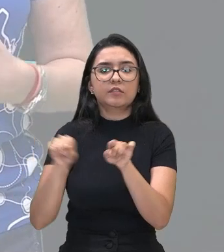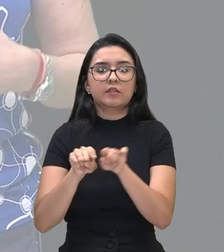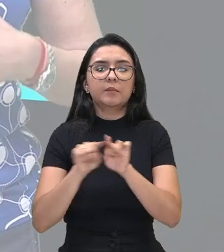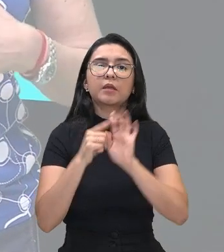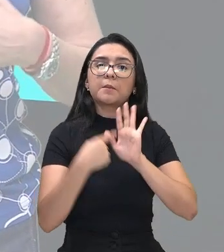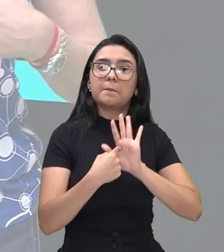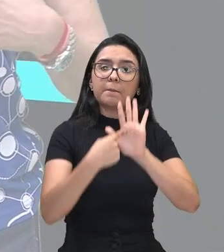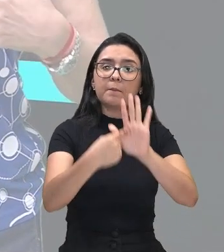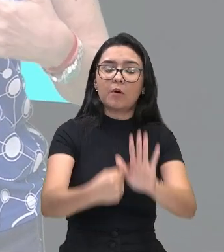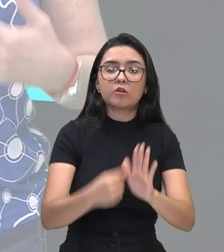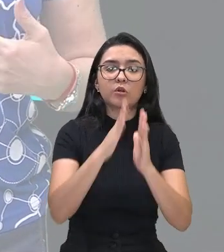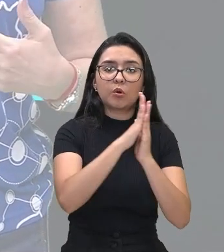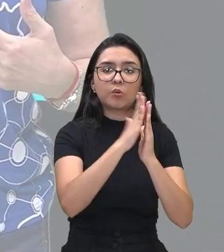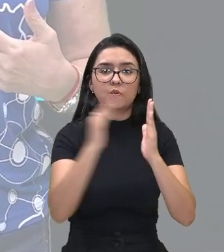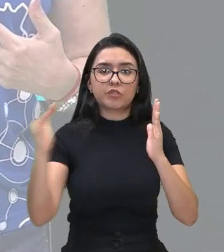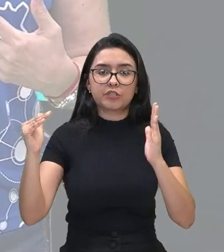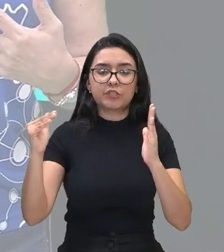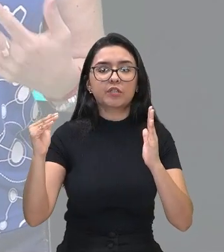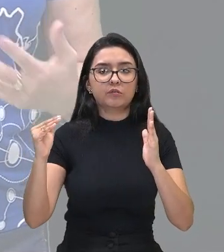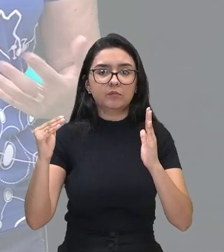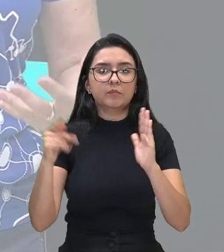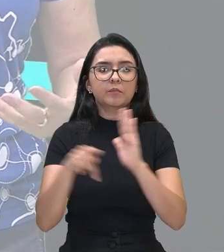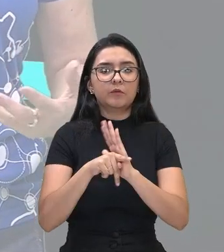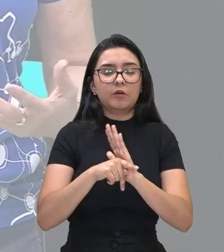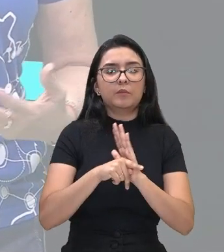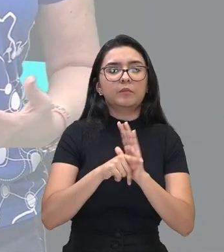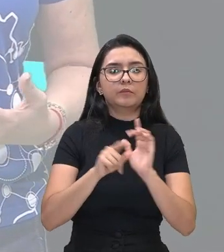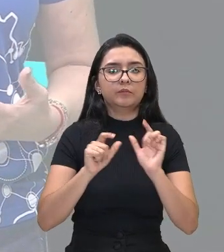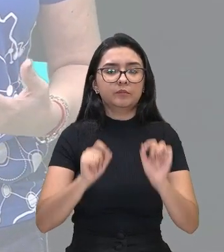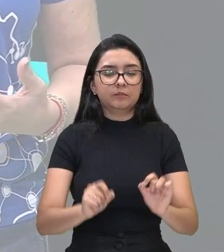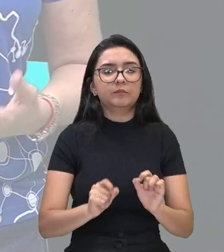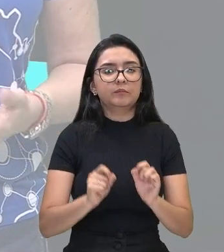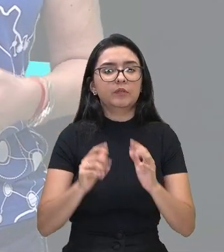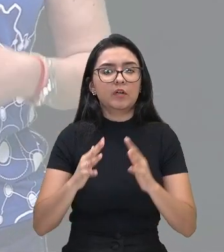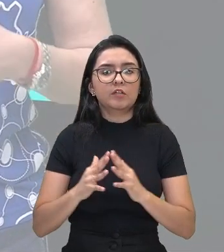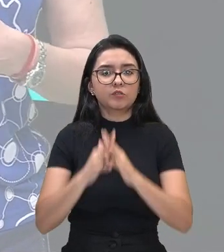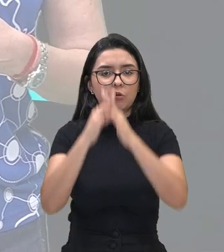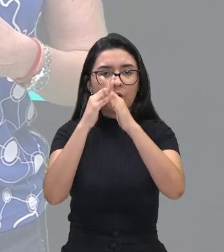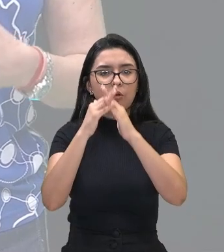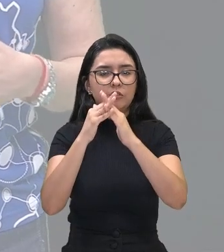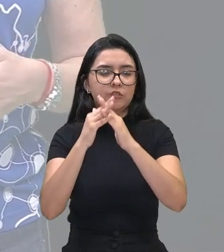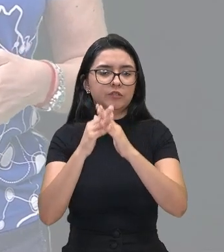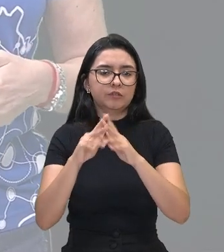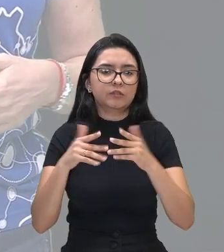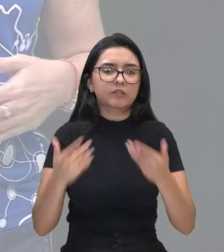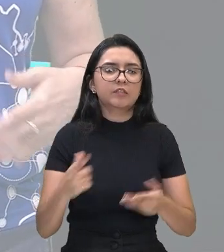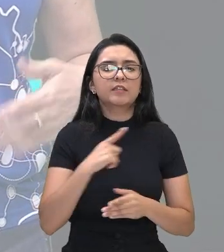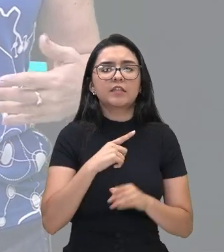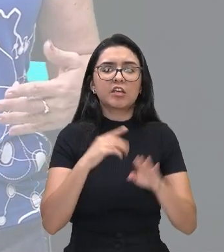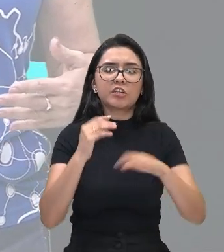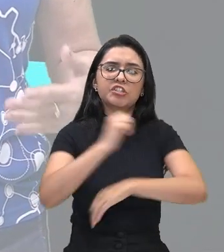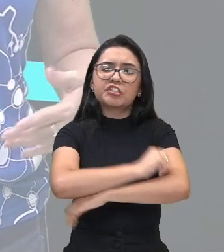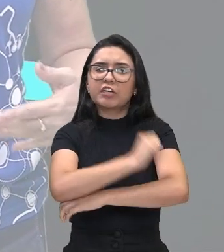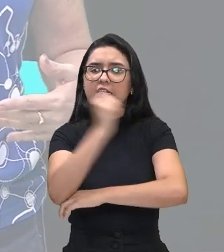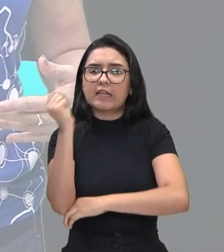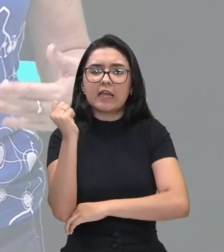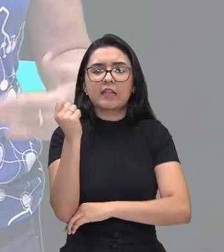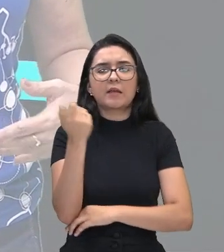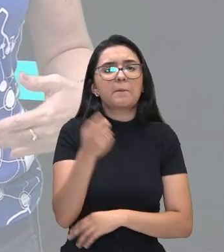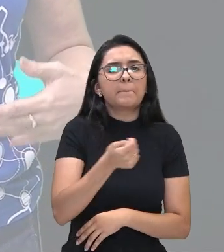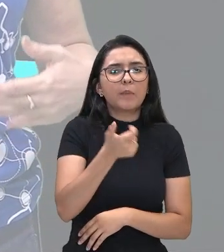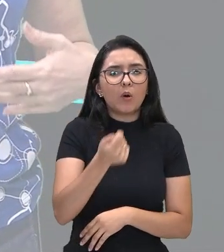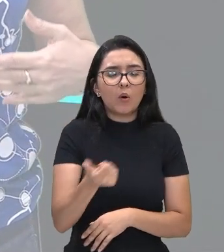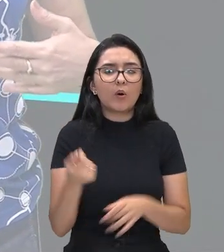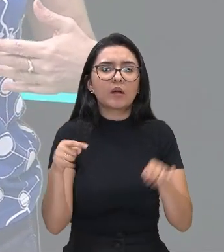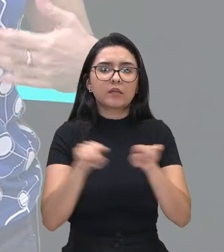um estilo mais pesado em relação à arte gótica, com poucas janelas. Nesses locais a entrada